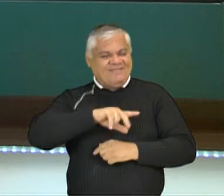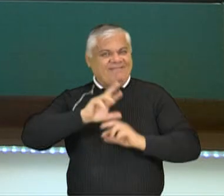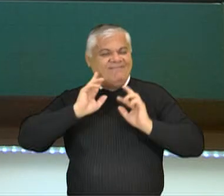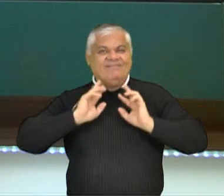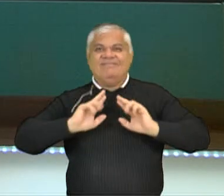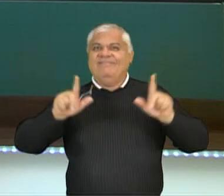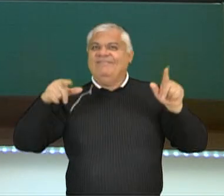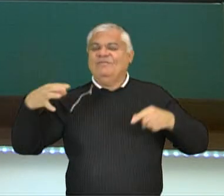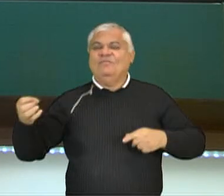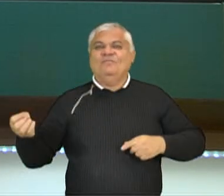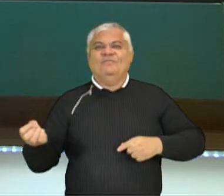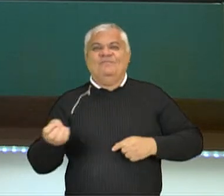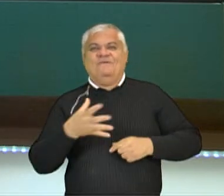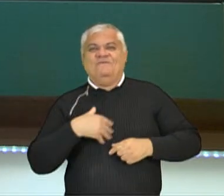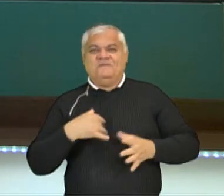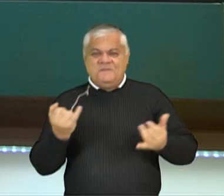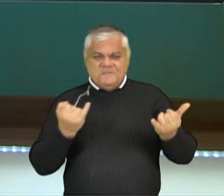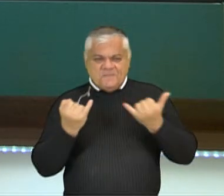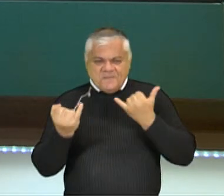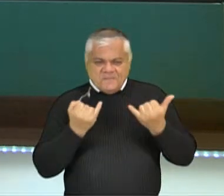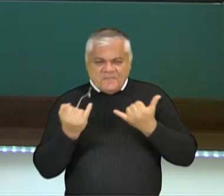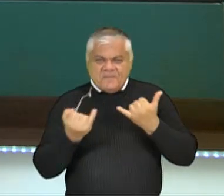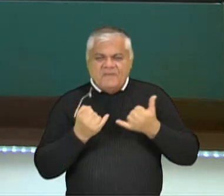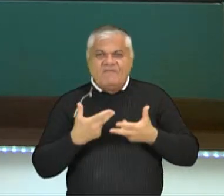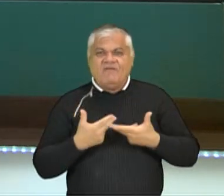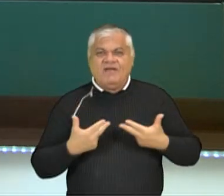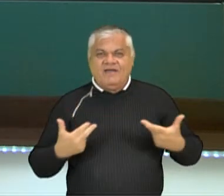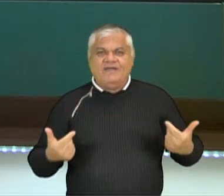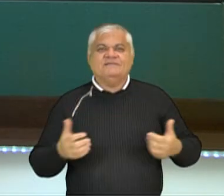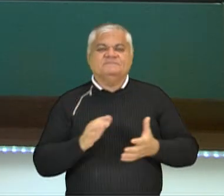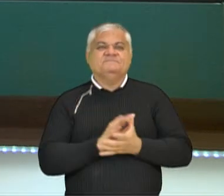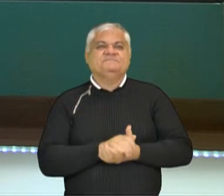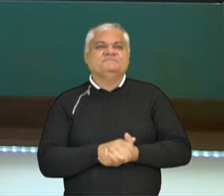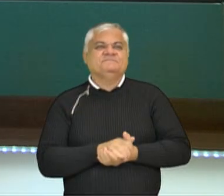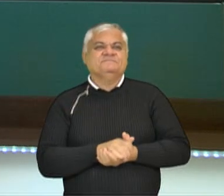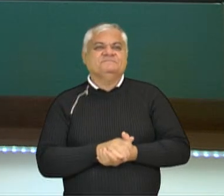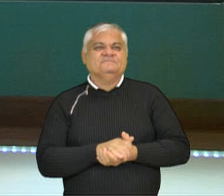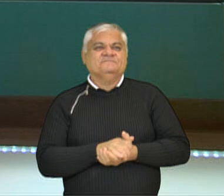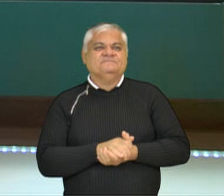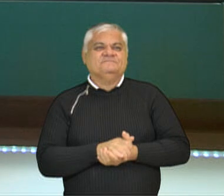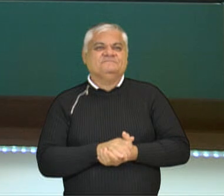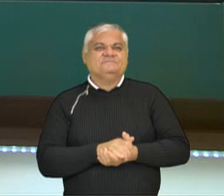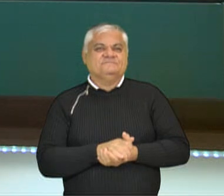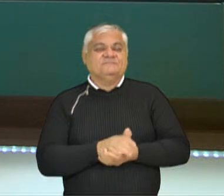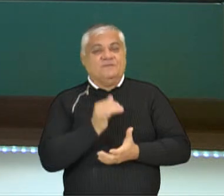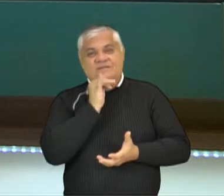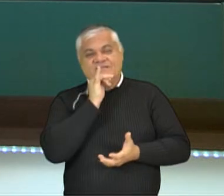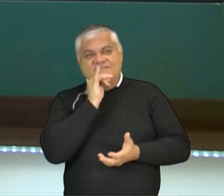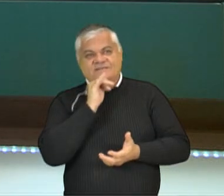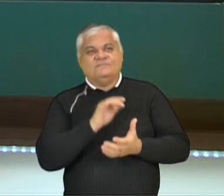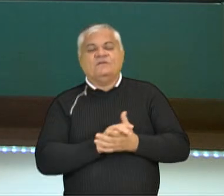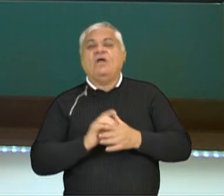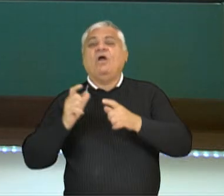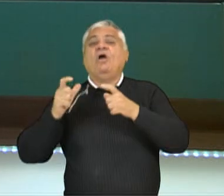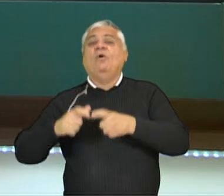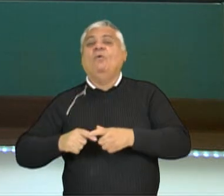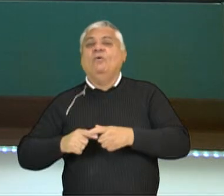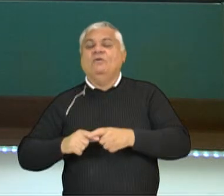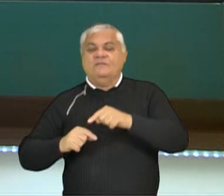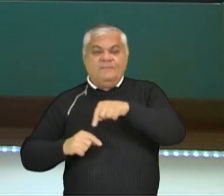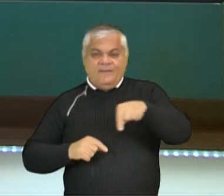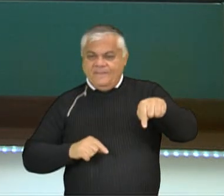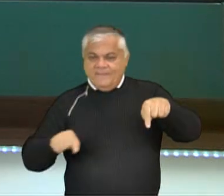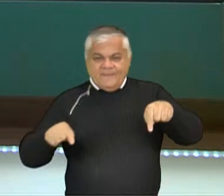totalmente moderno e que te traz várias informações e opções, tá? Só para frisar aqui como exemplo. Onde o atleta ficou